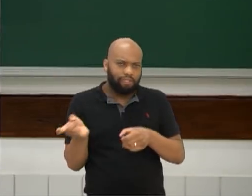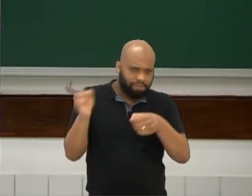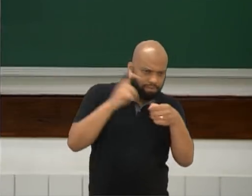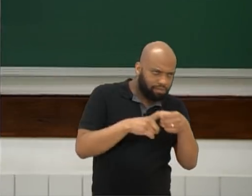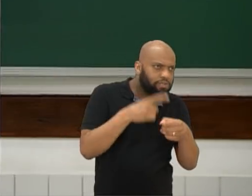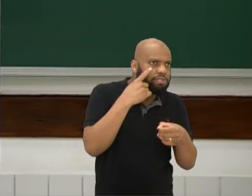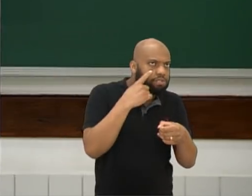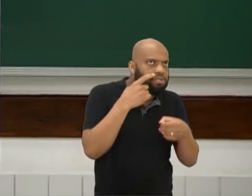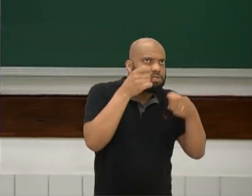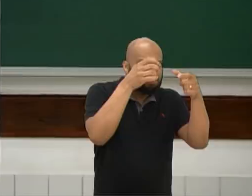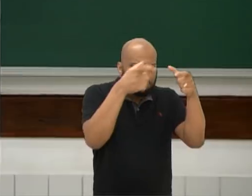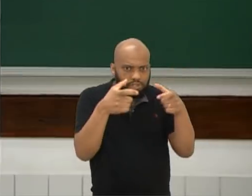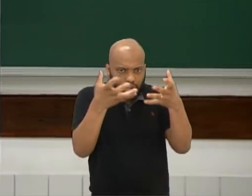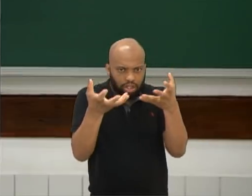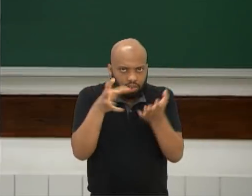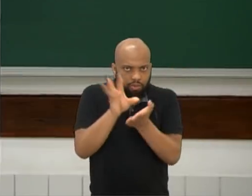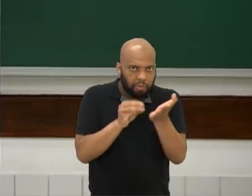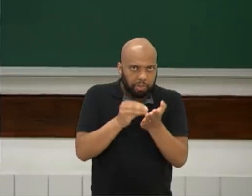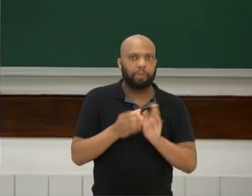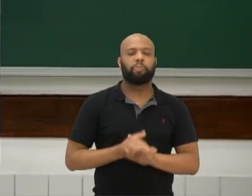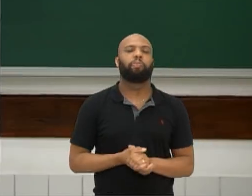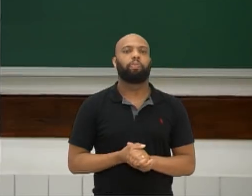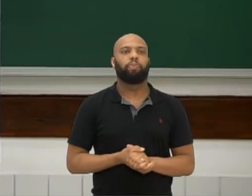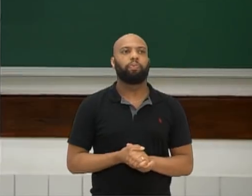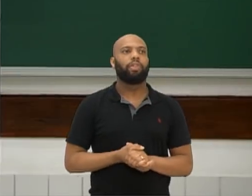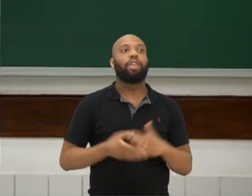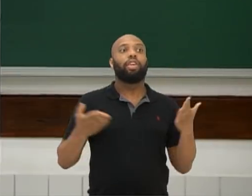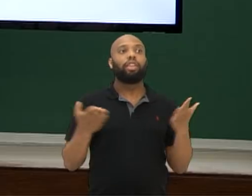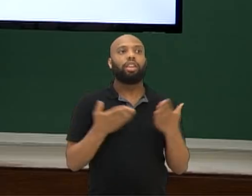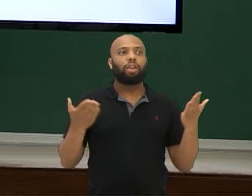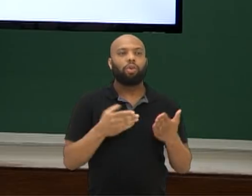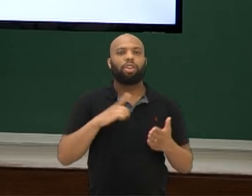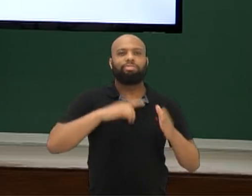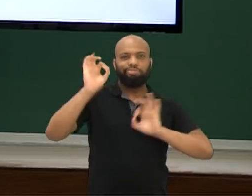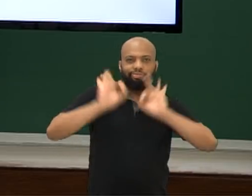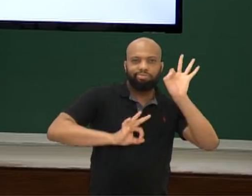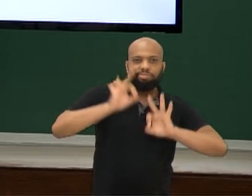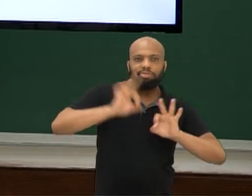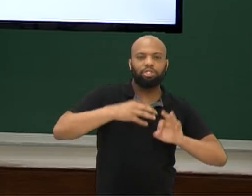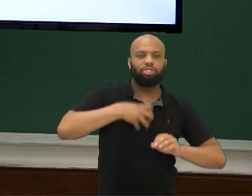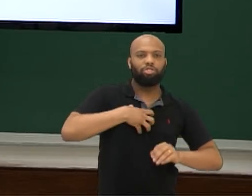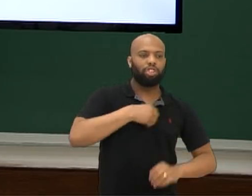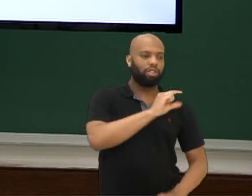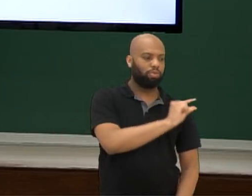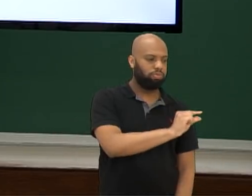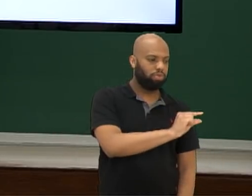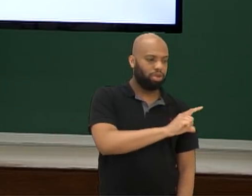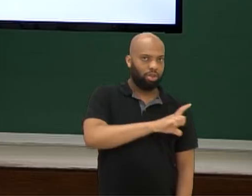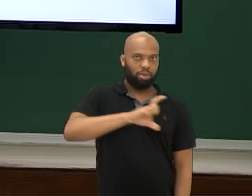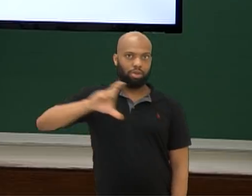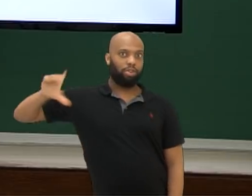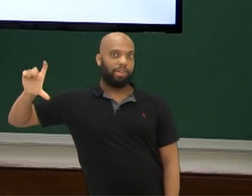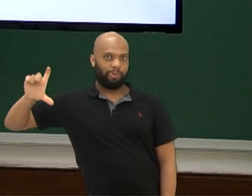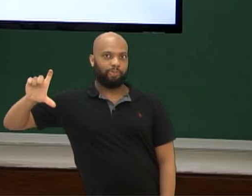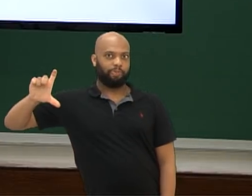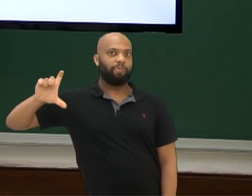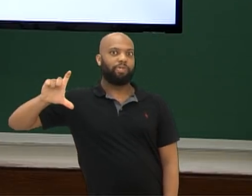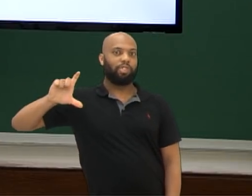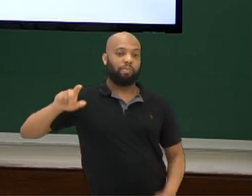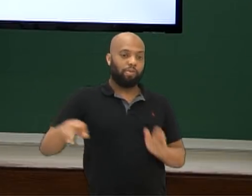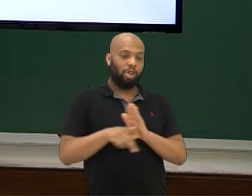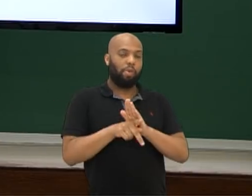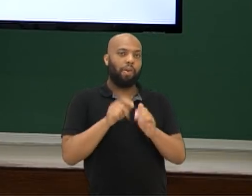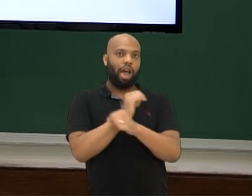anotar as partes importantes, tá certo? Colocar, então, esses 5 compostos em ordem